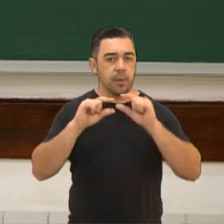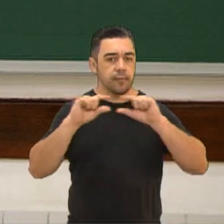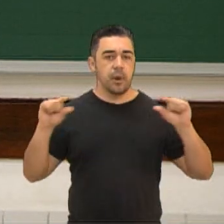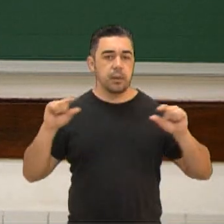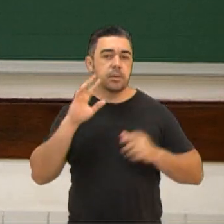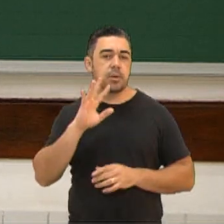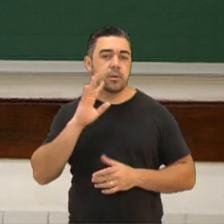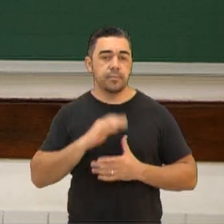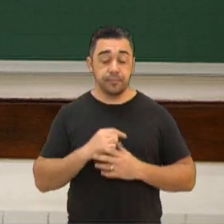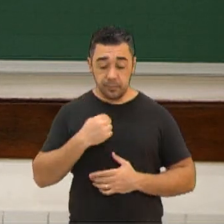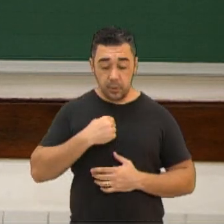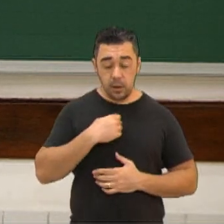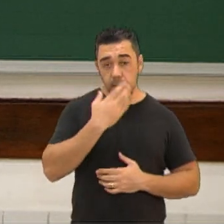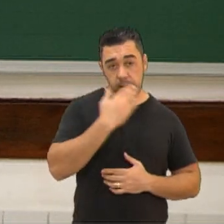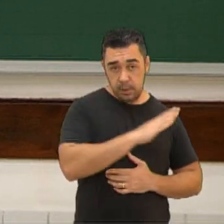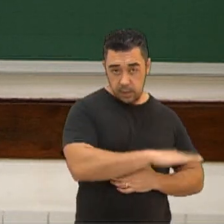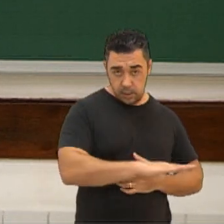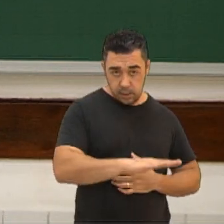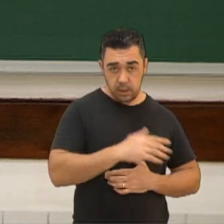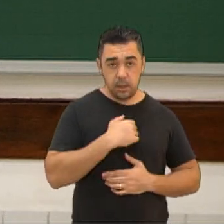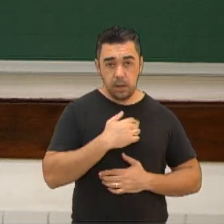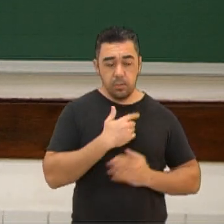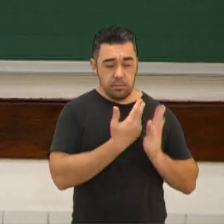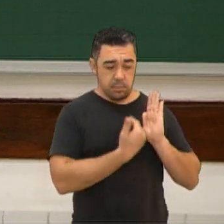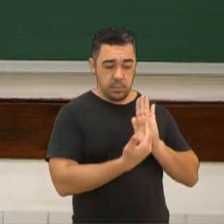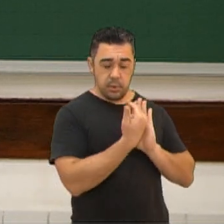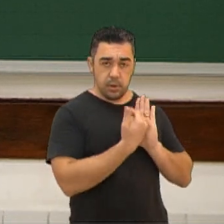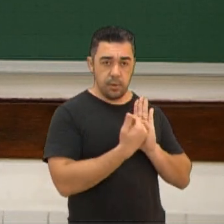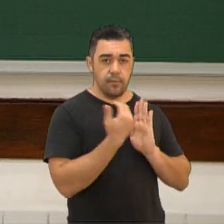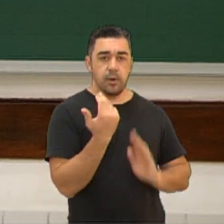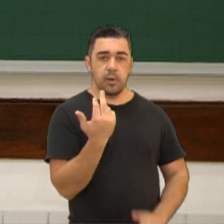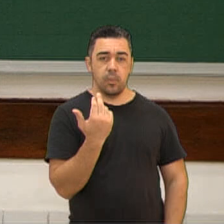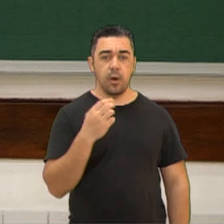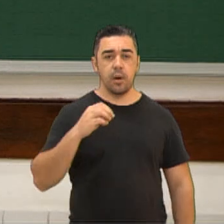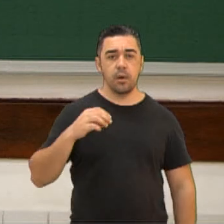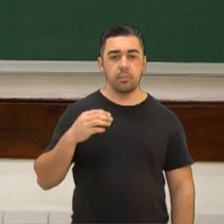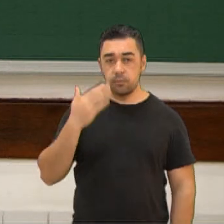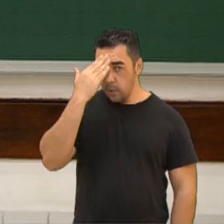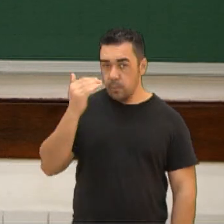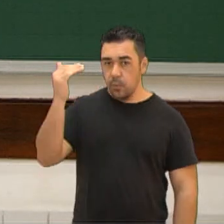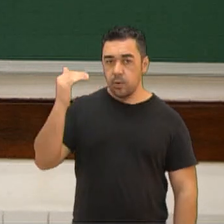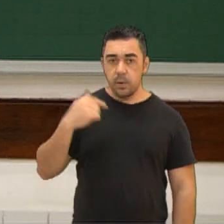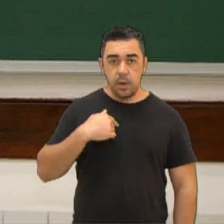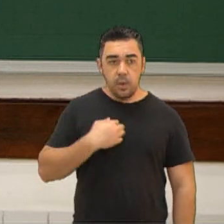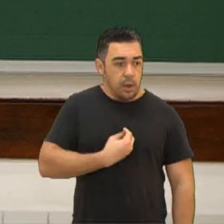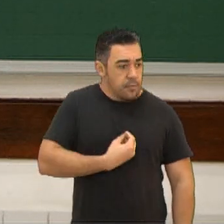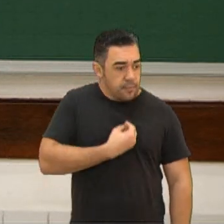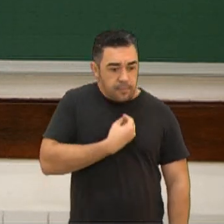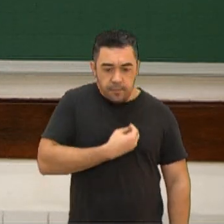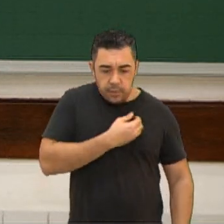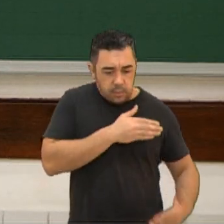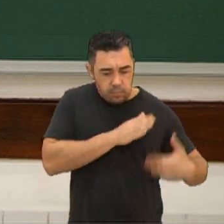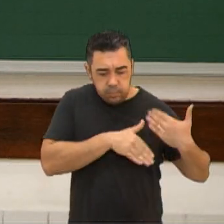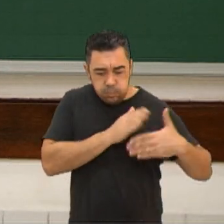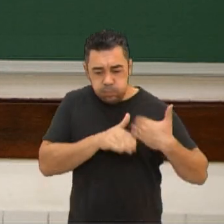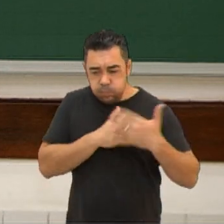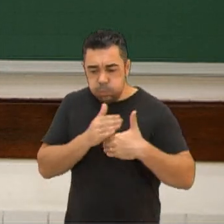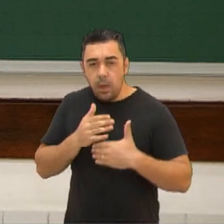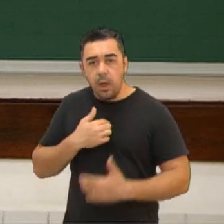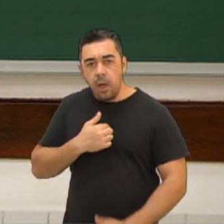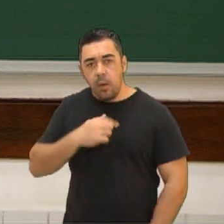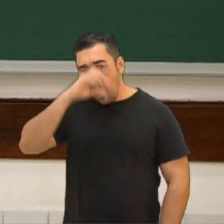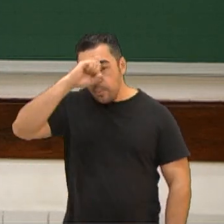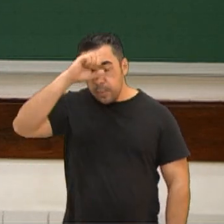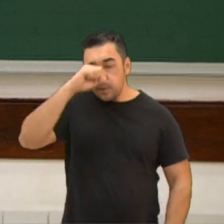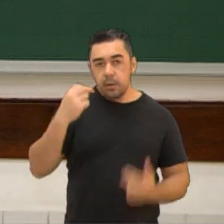assim: quando eu era criança, eu pintava igual um Michelangelo. E eu levei a vida inteira para aprender a pintar como uma